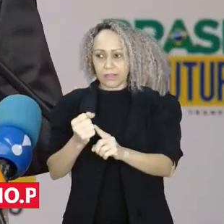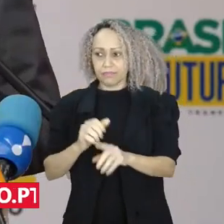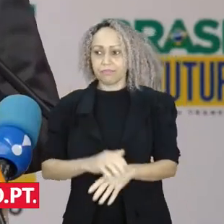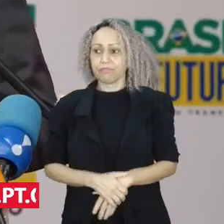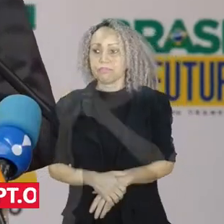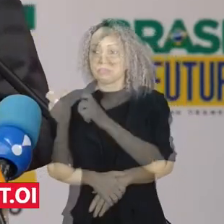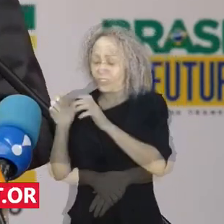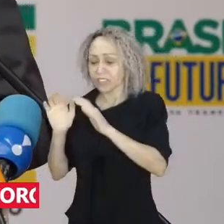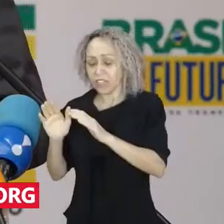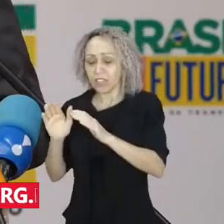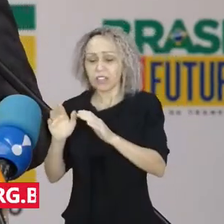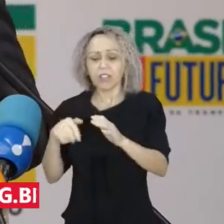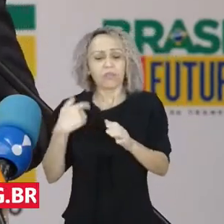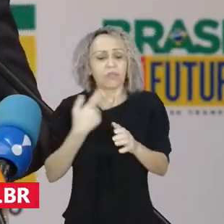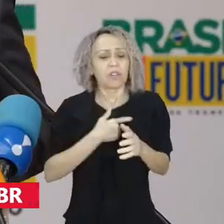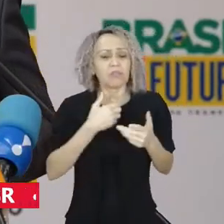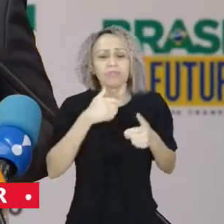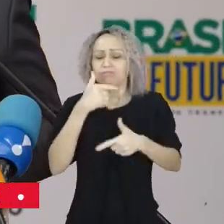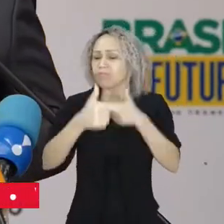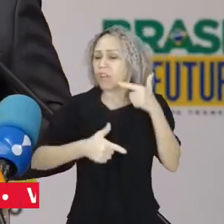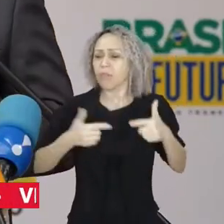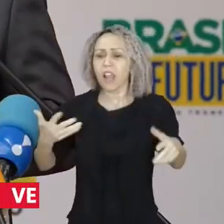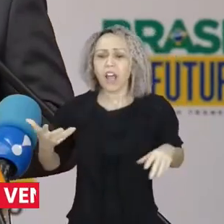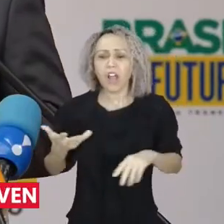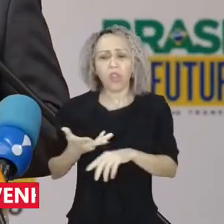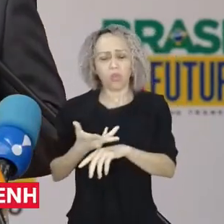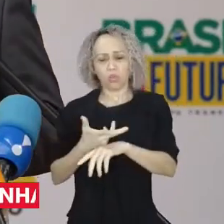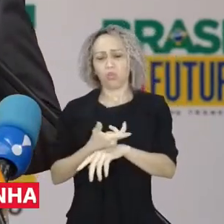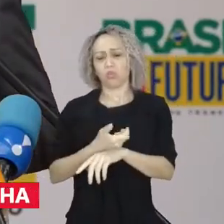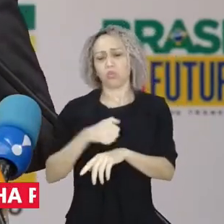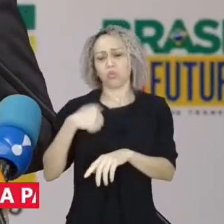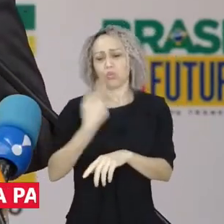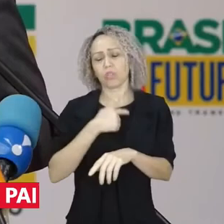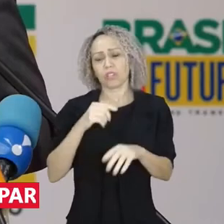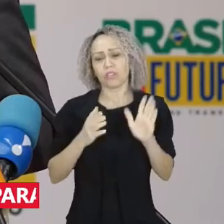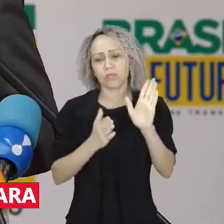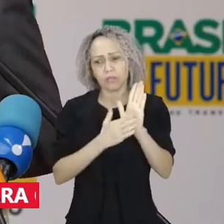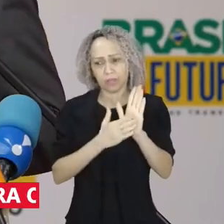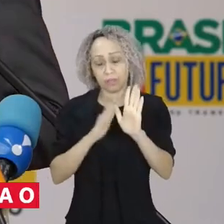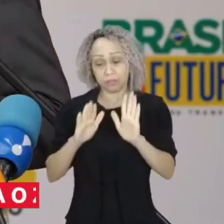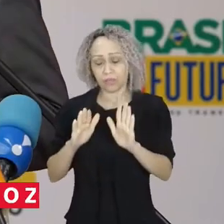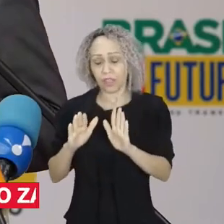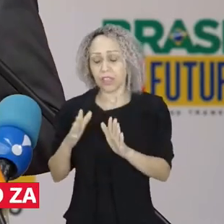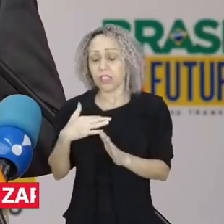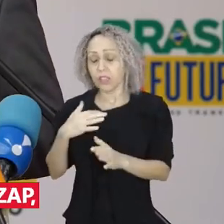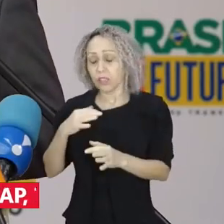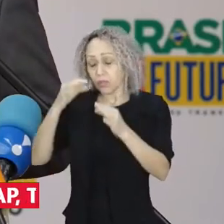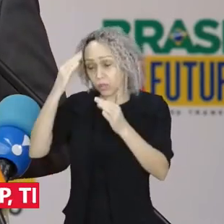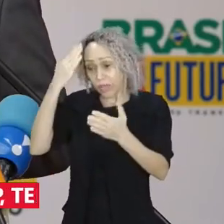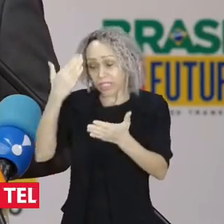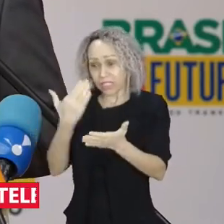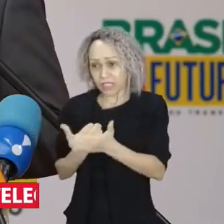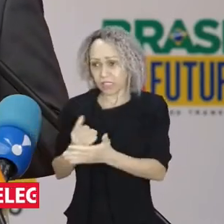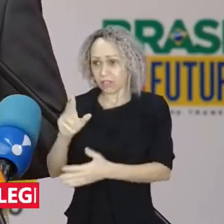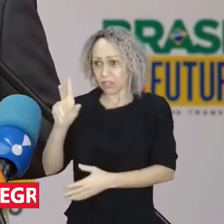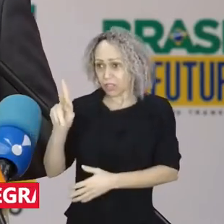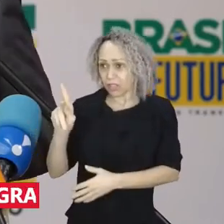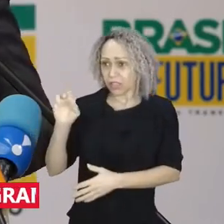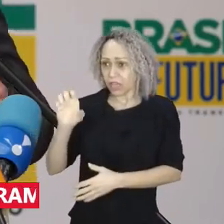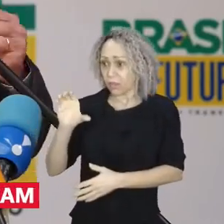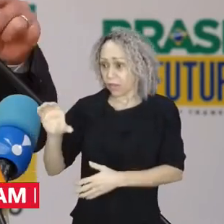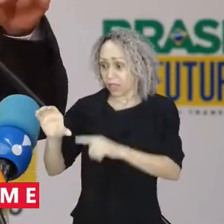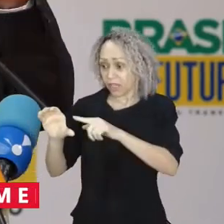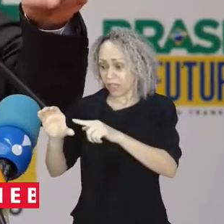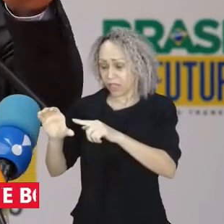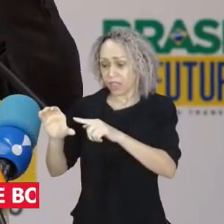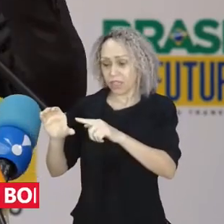convencido que nós vamos conseguir aprovar a PEC que não é uma PEC do Lula é uma PEC do bolsonaro porque o que nós